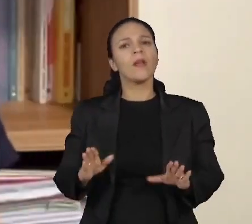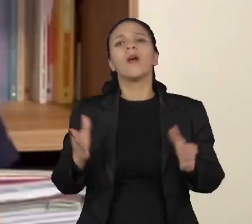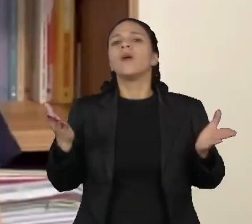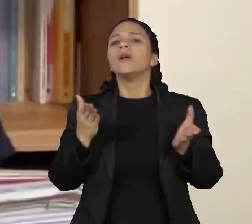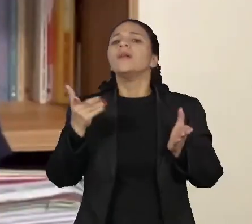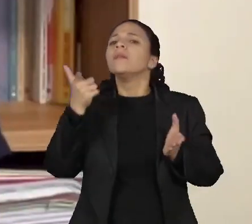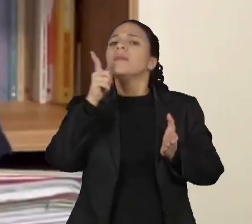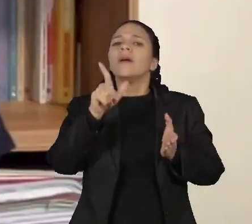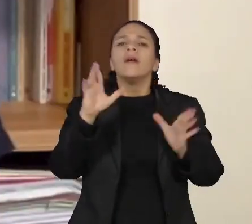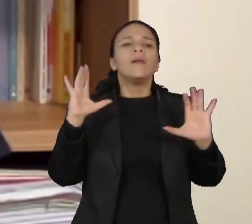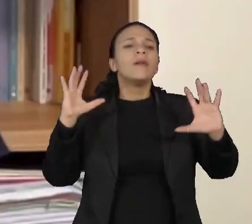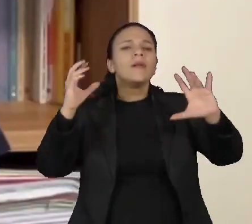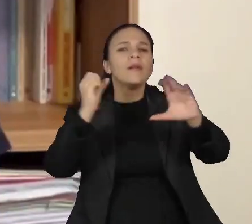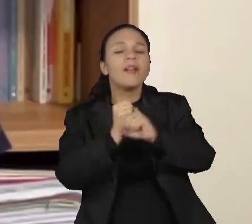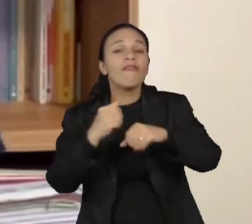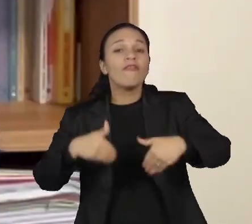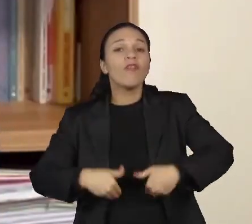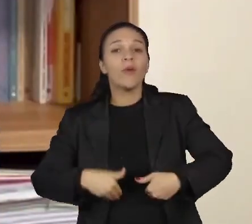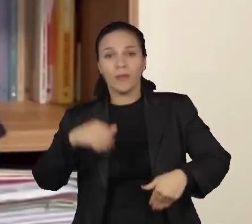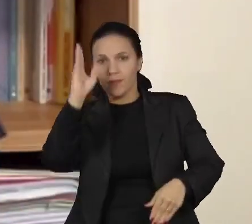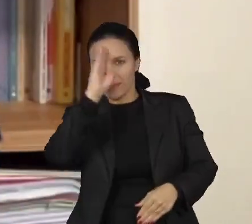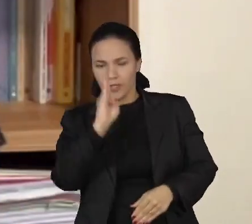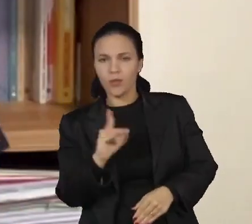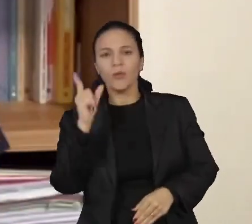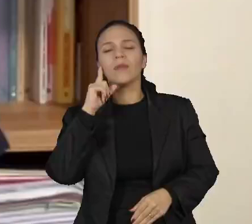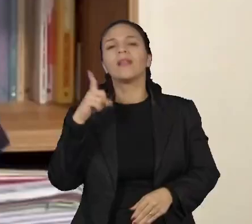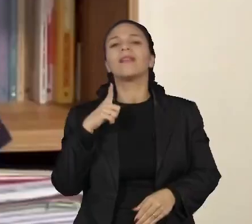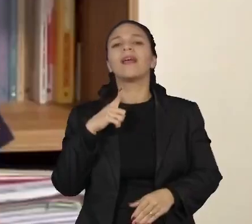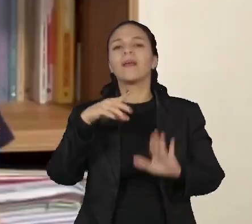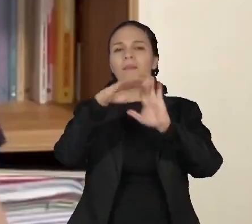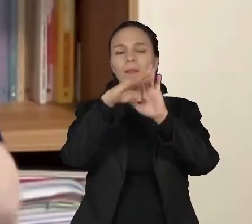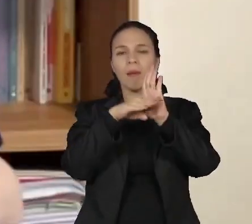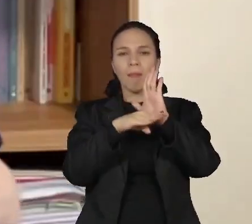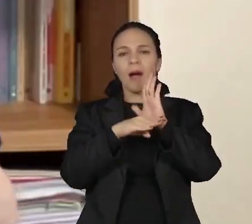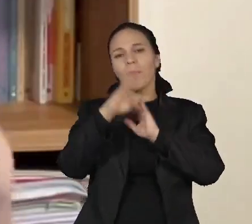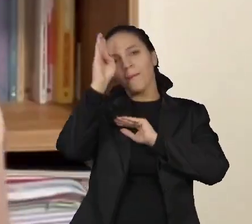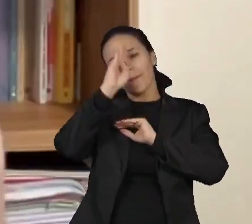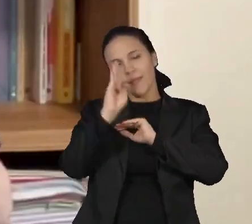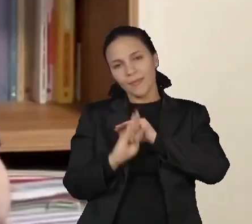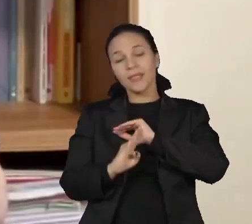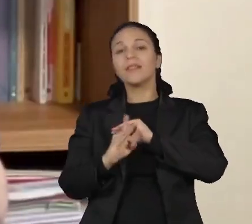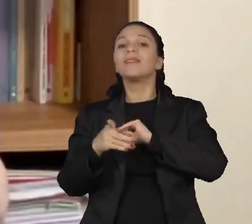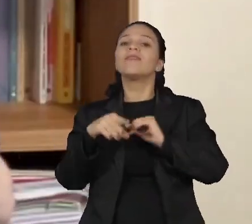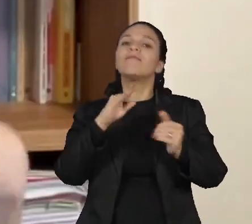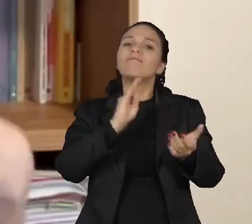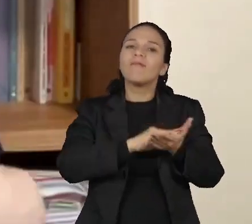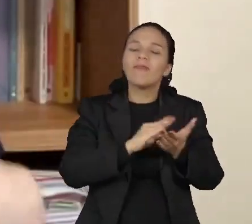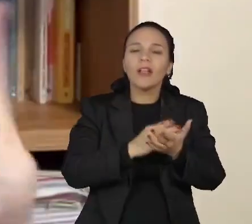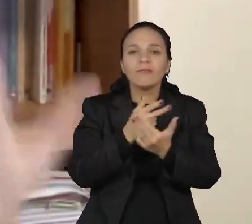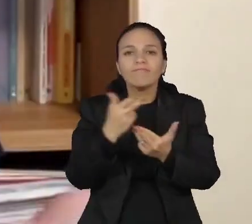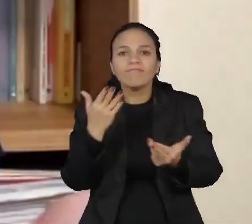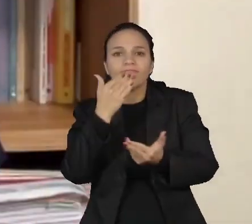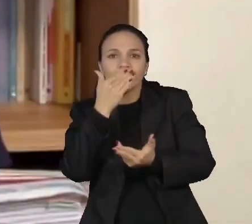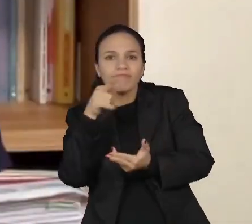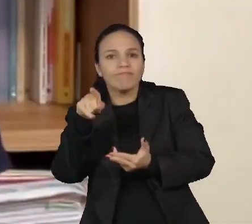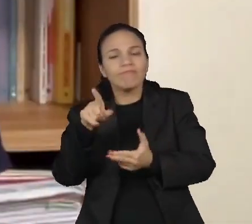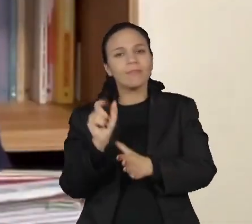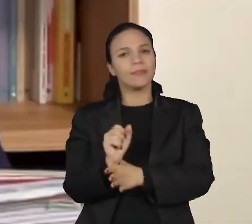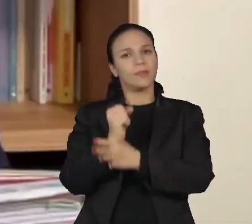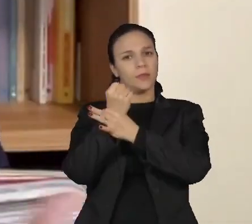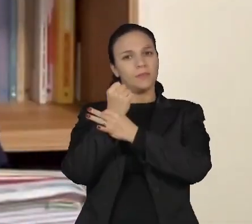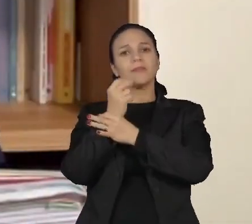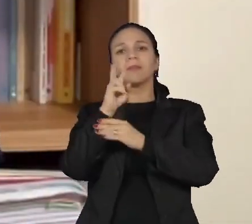no Brasil, a gente usa a Escala Brasileira de Insegurança Alimentar, que parte de algumas perguntas que a gente faz para a